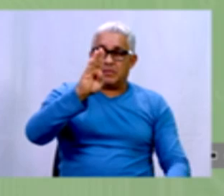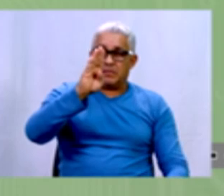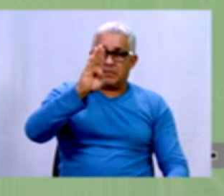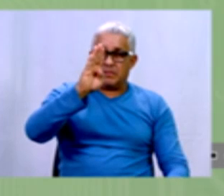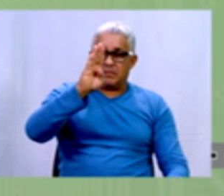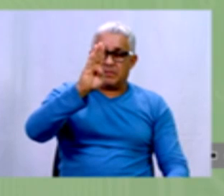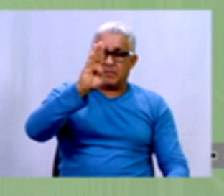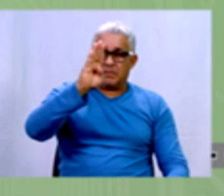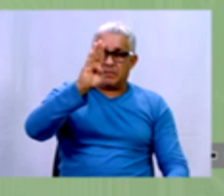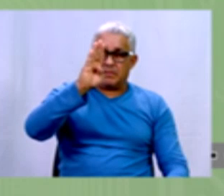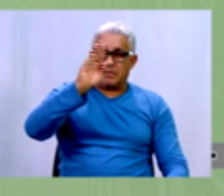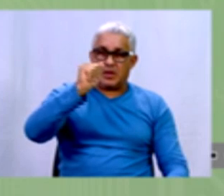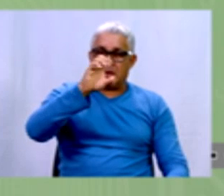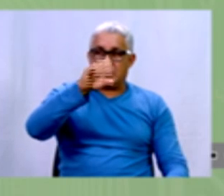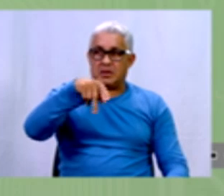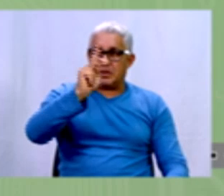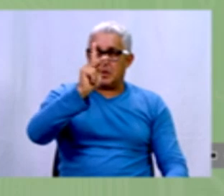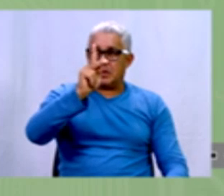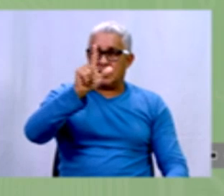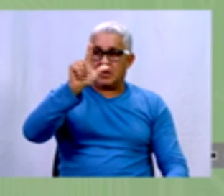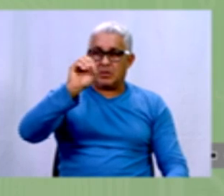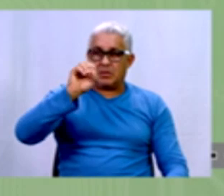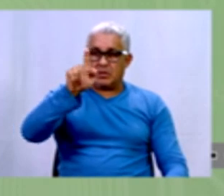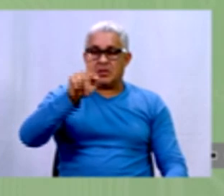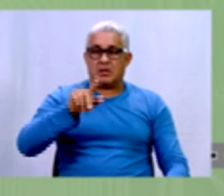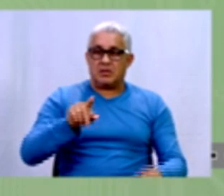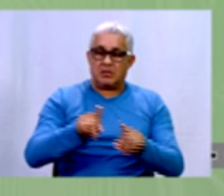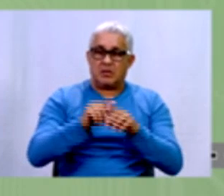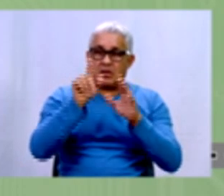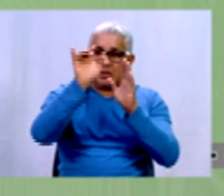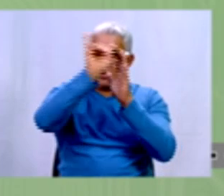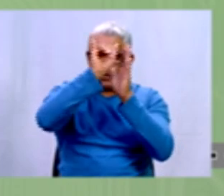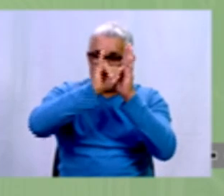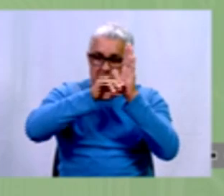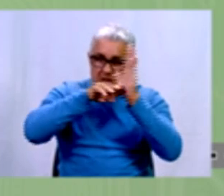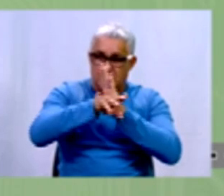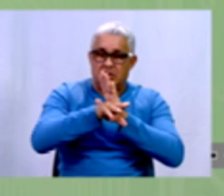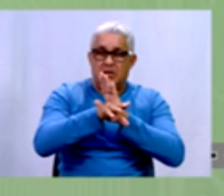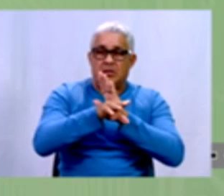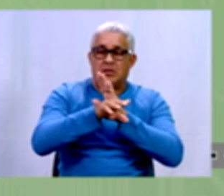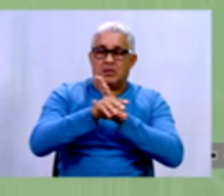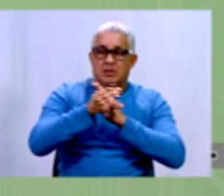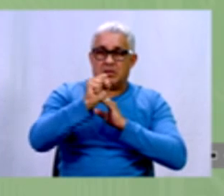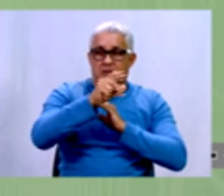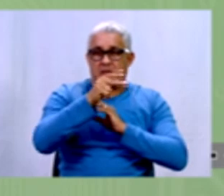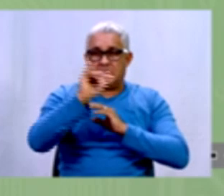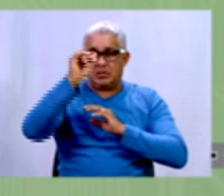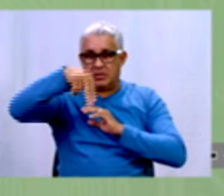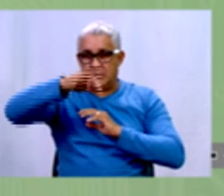vão ser efetivamente implementadas durante o sprint.